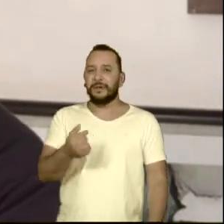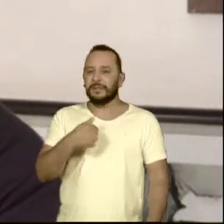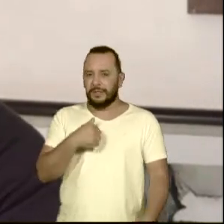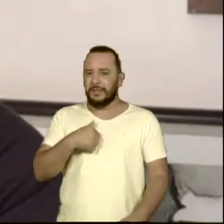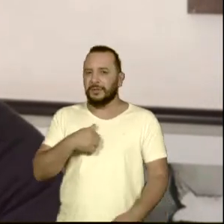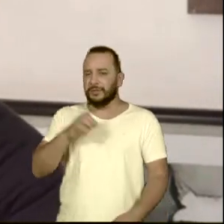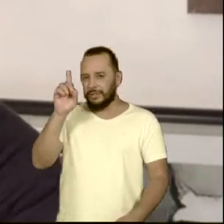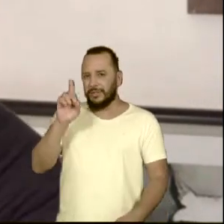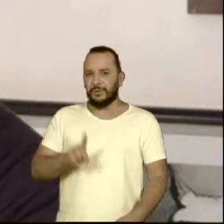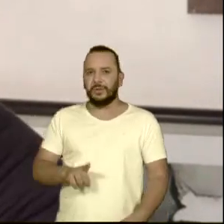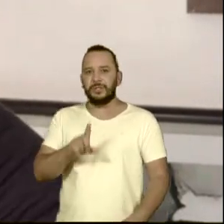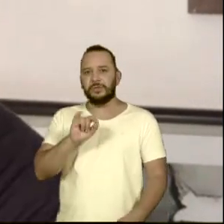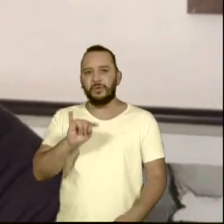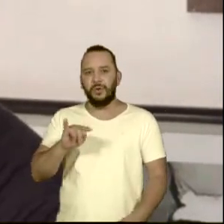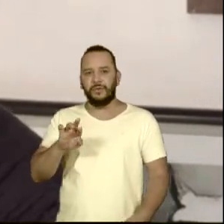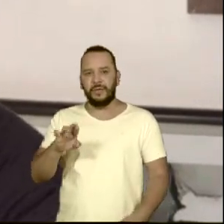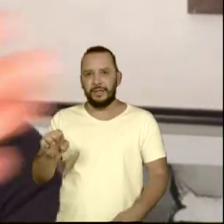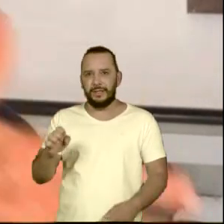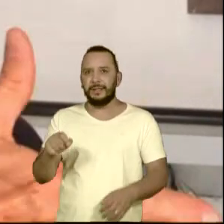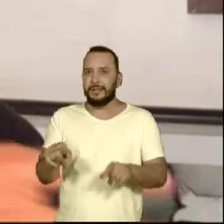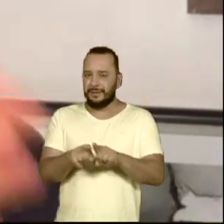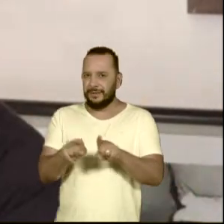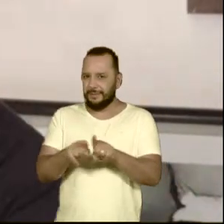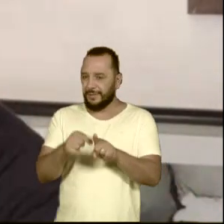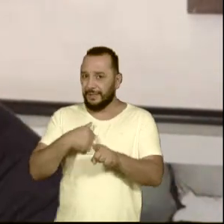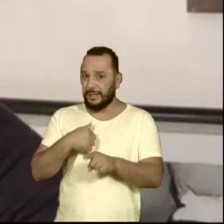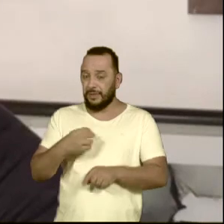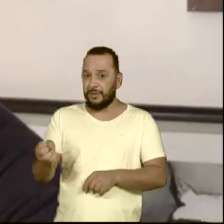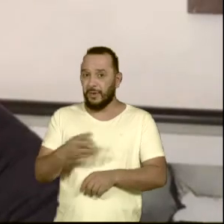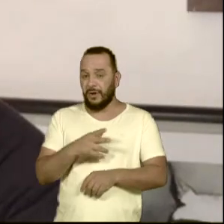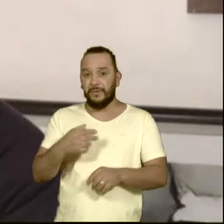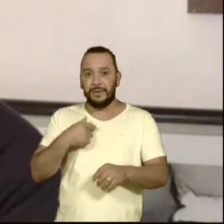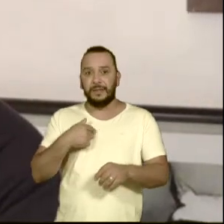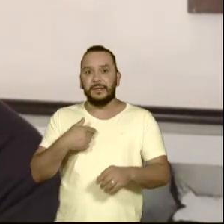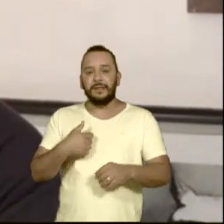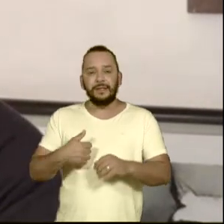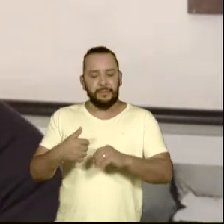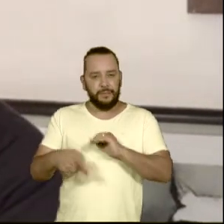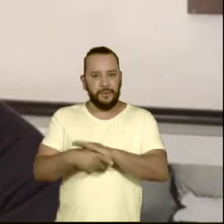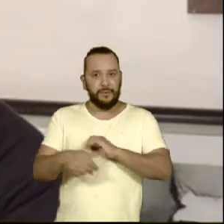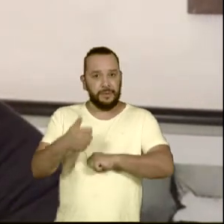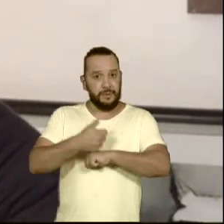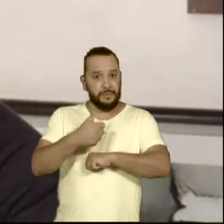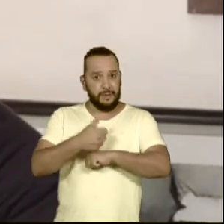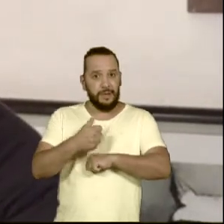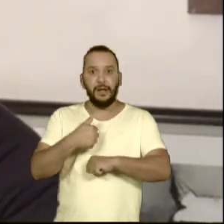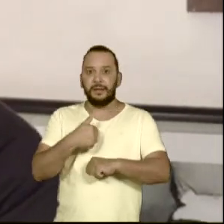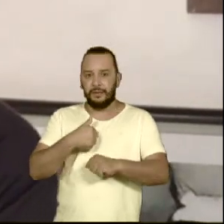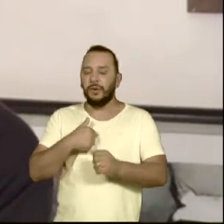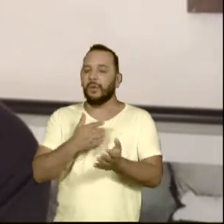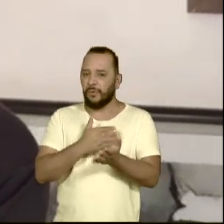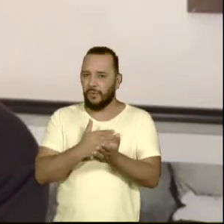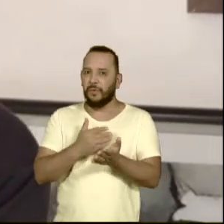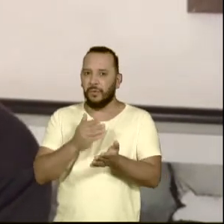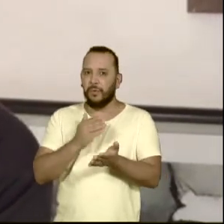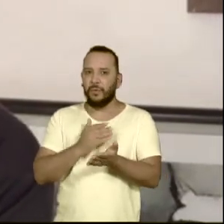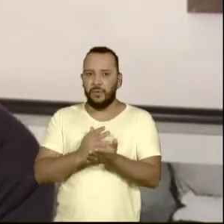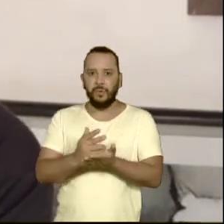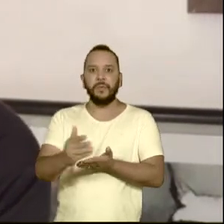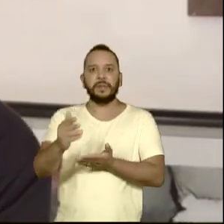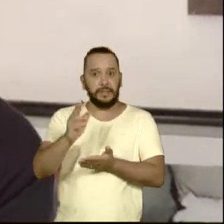Kids, a nova temporada do Policarpo acabou de sair, essa da Amazônia. Enfim, a gente continua produzindo, mas eu acho que